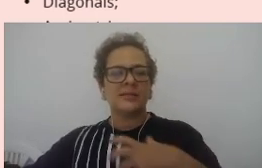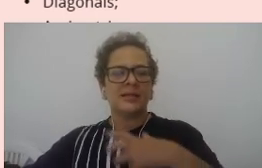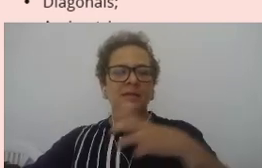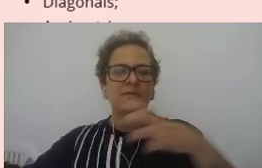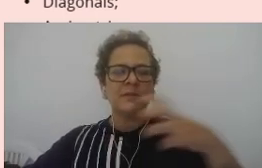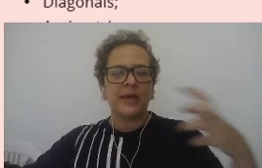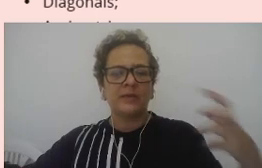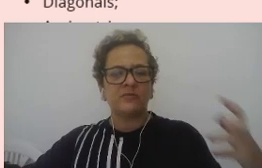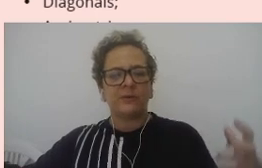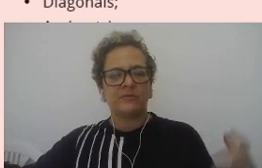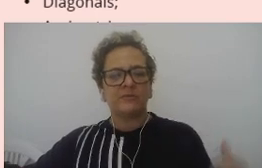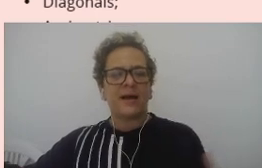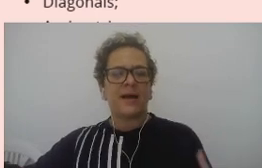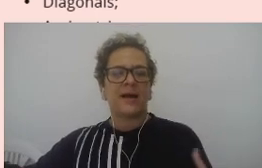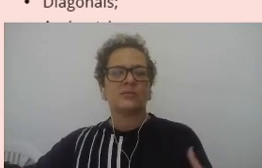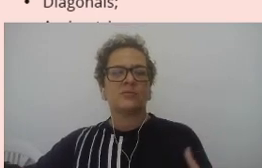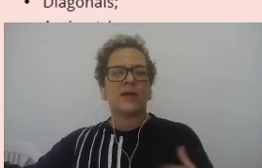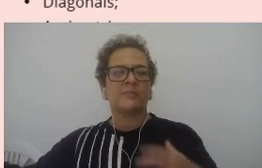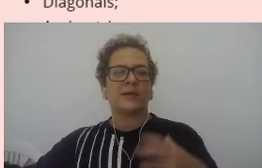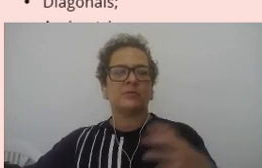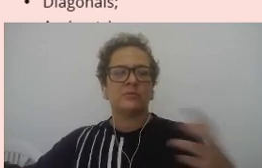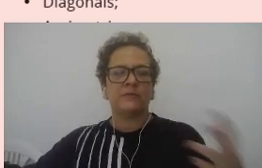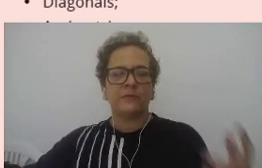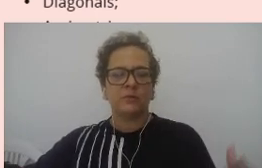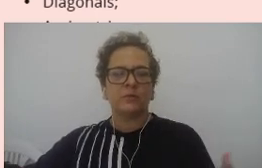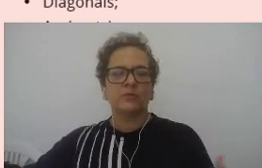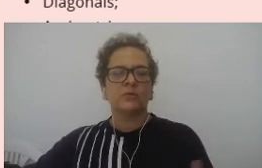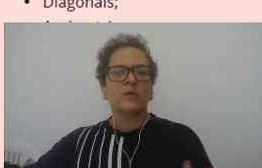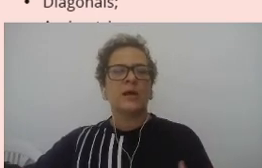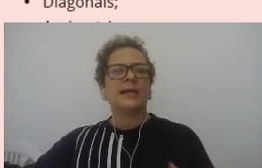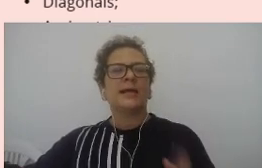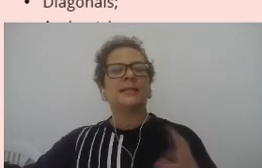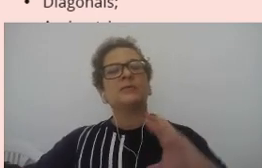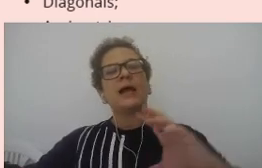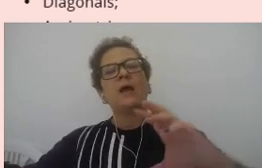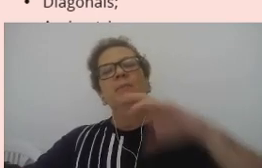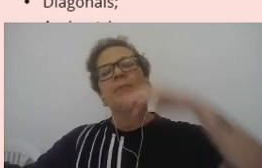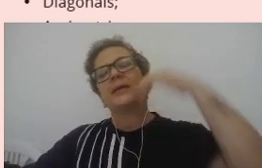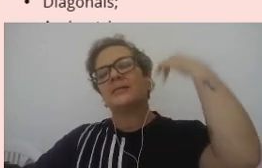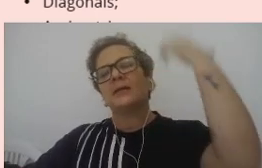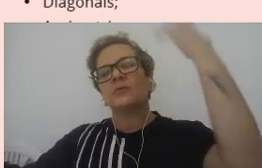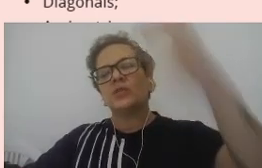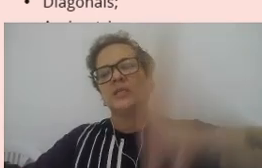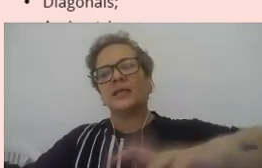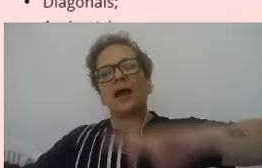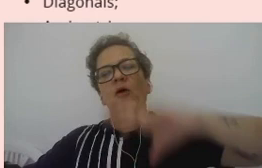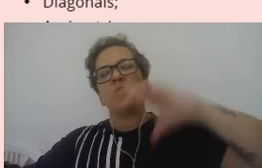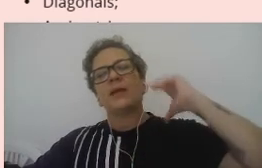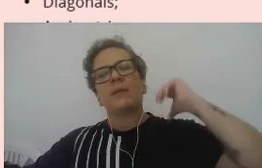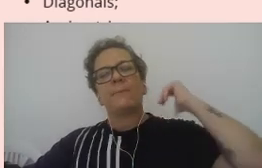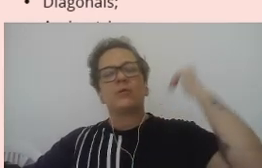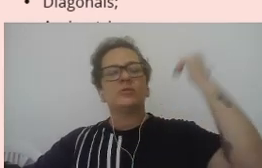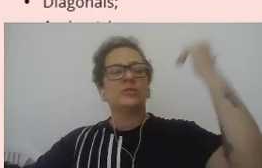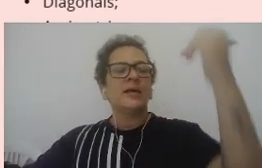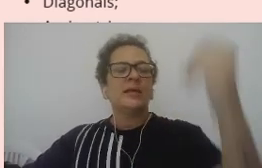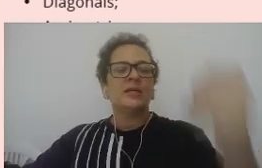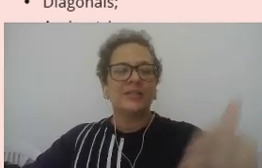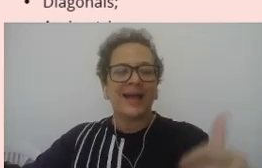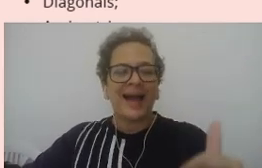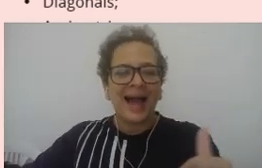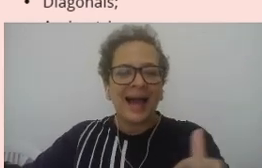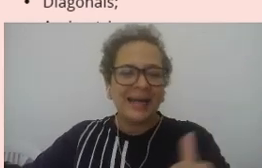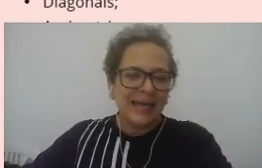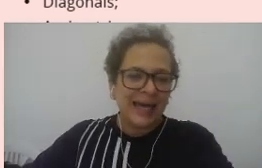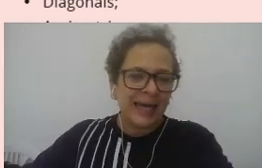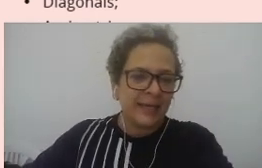obra se organiza livremente pelo espaço aspecto difuso né então dá uma impressão o que a obra ela pode